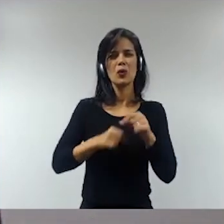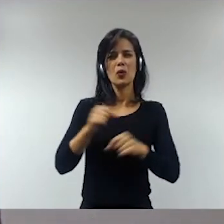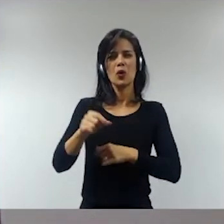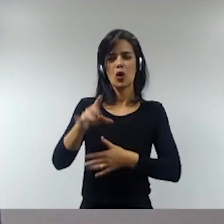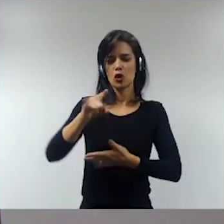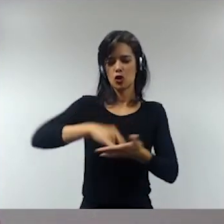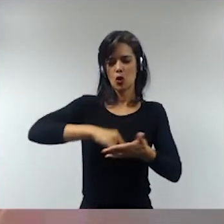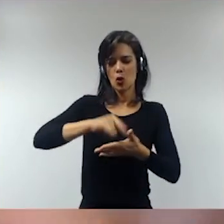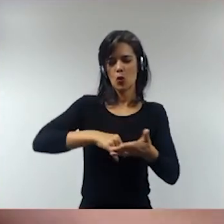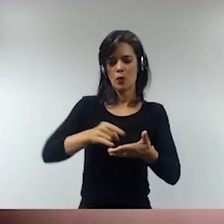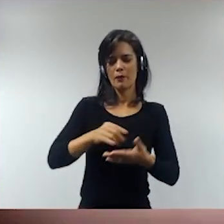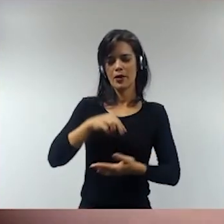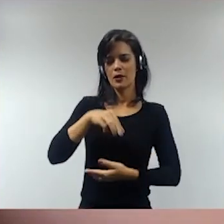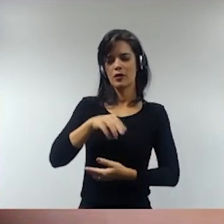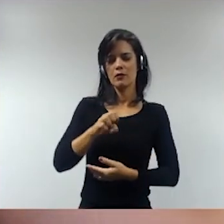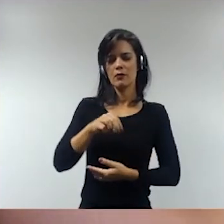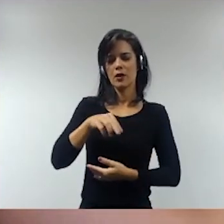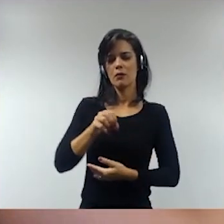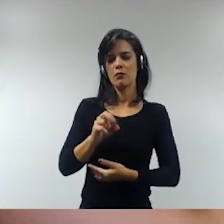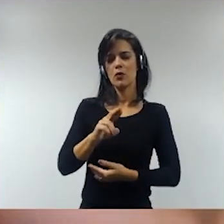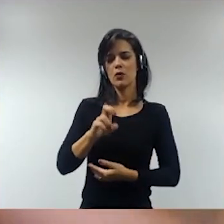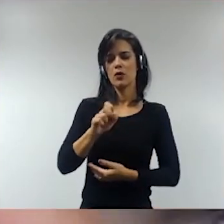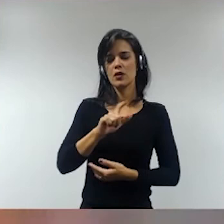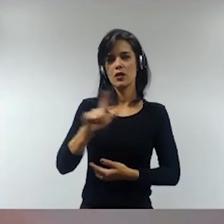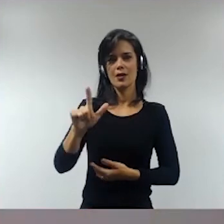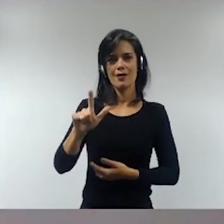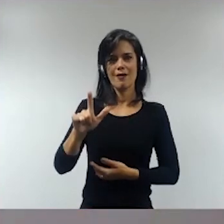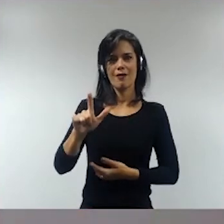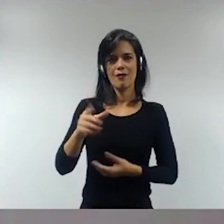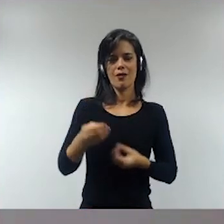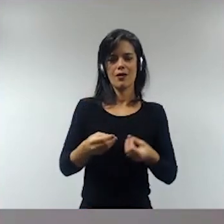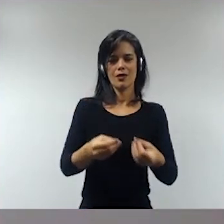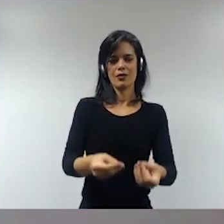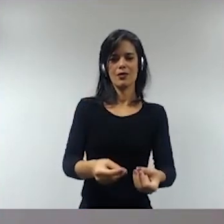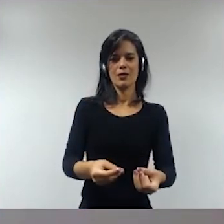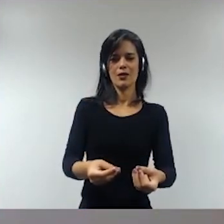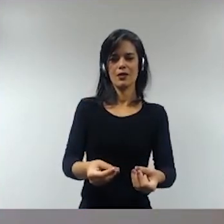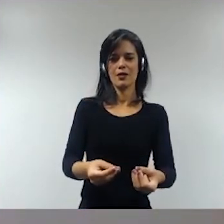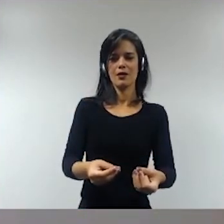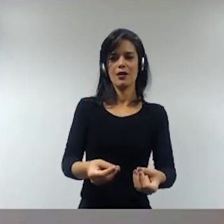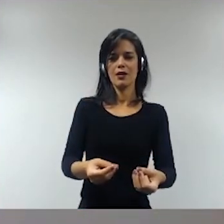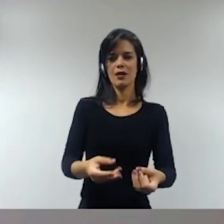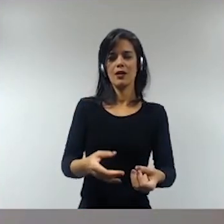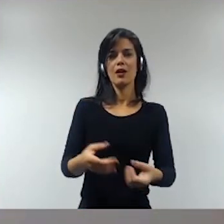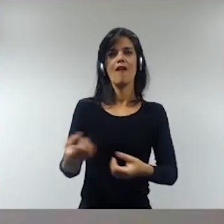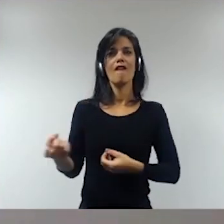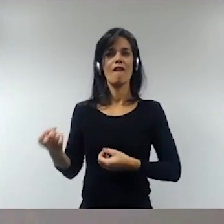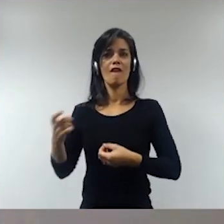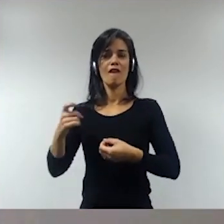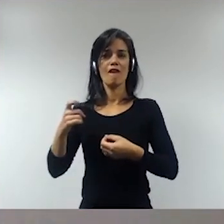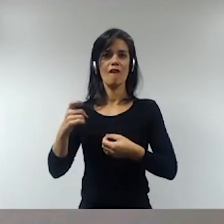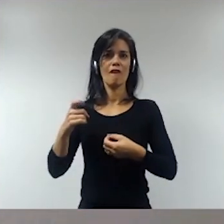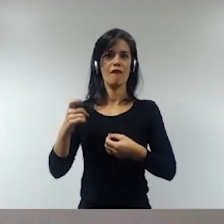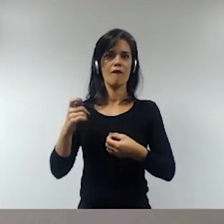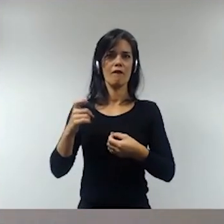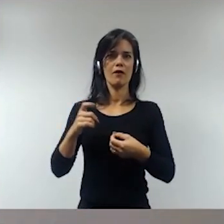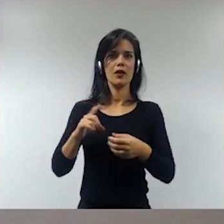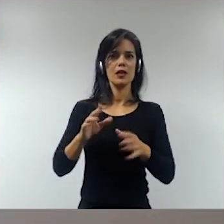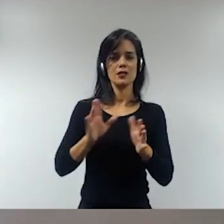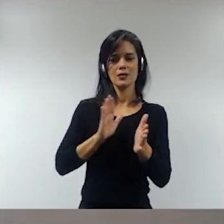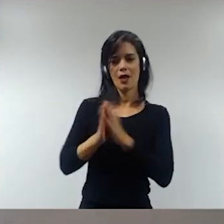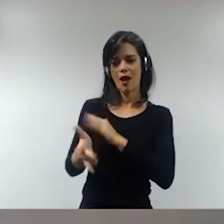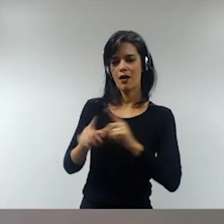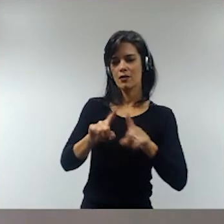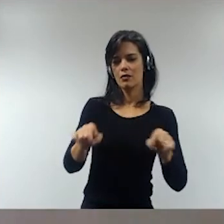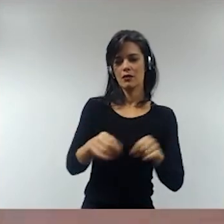na mão do julgador, eu sair da sala, voltar para fazer um comentário e pegá-lo rasgando o meu memorial, e